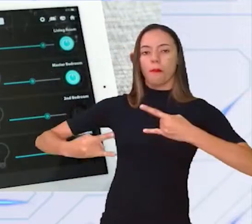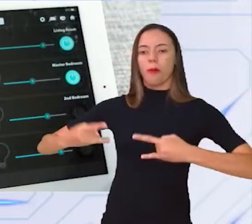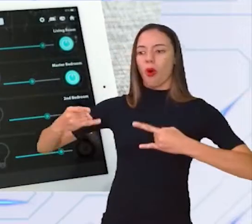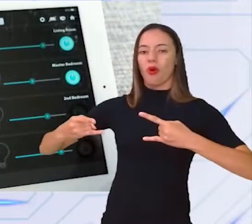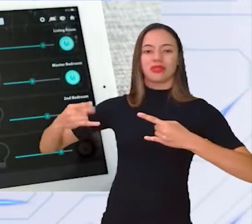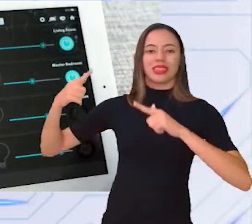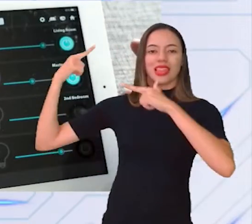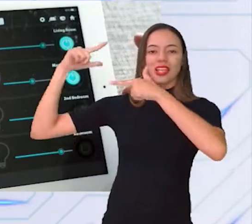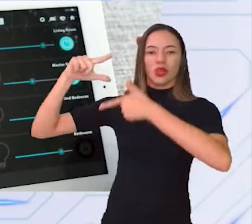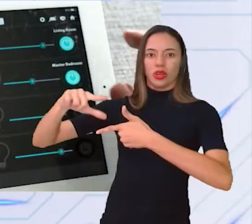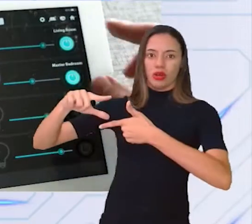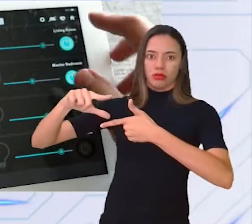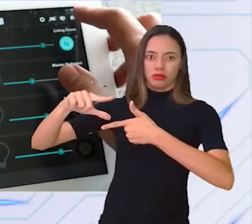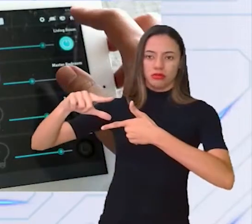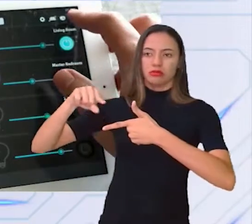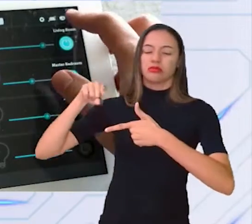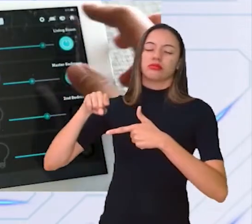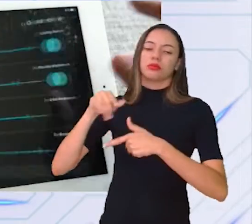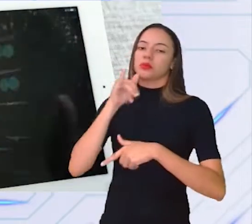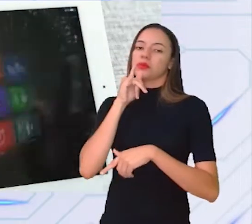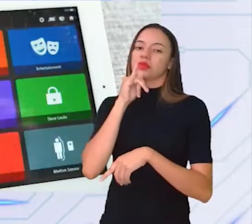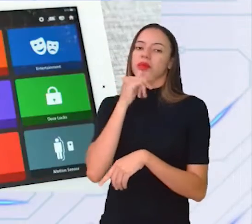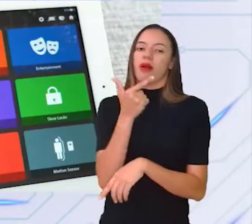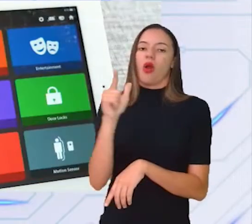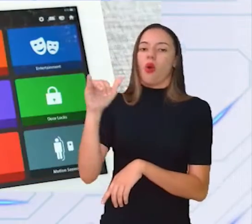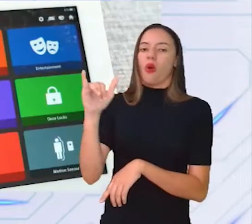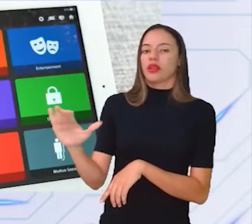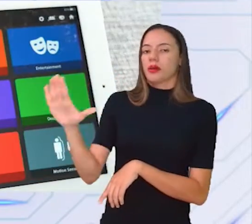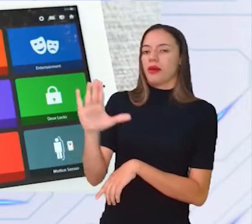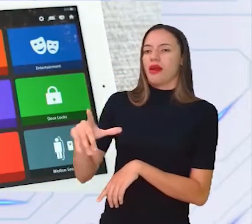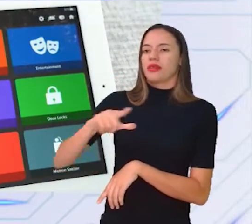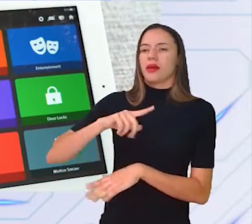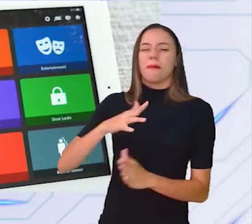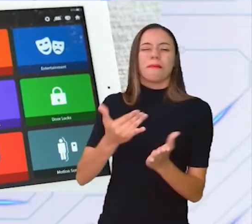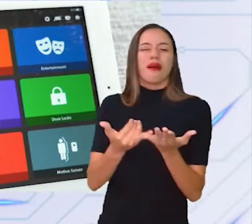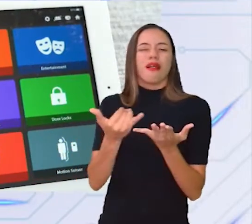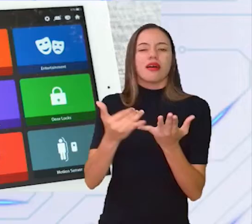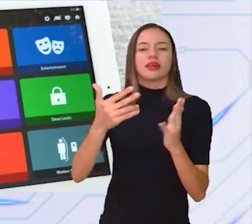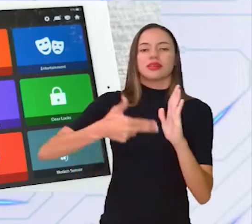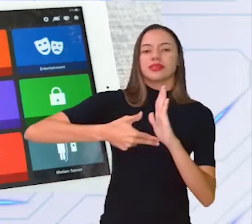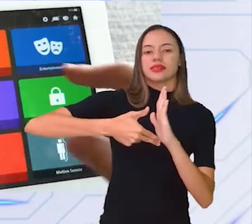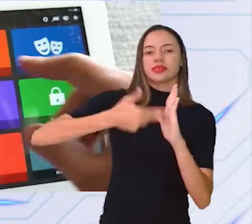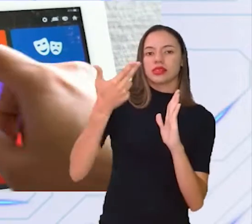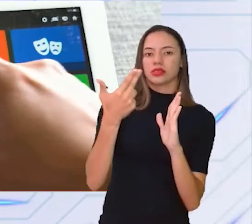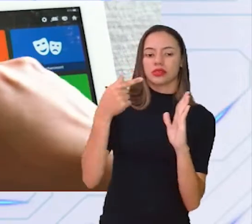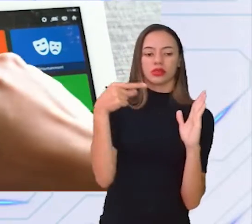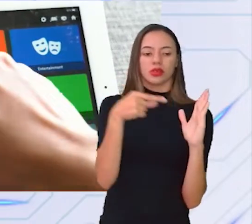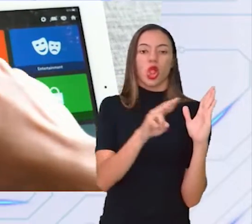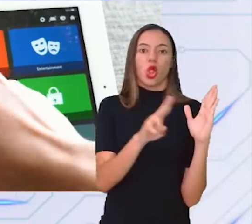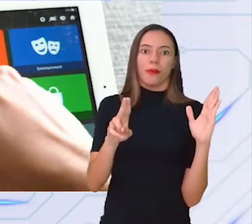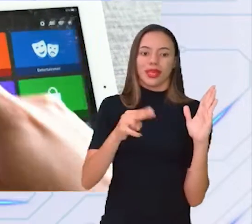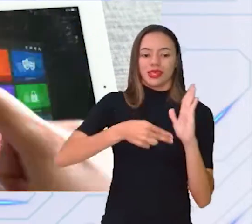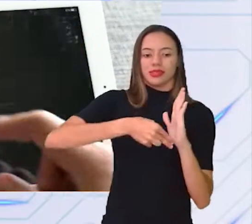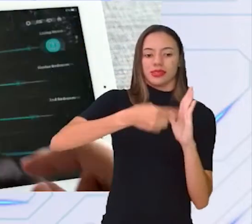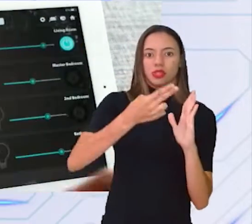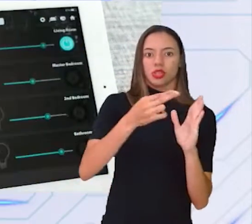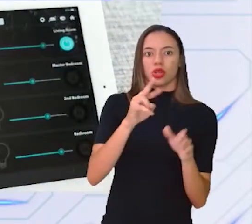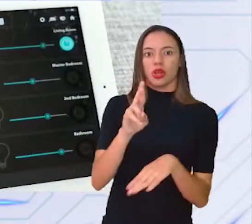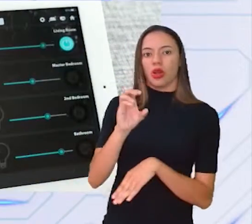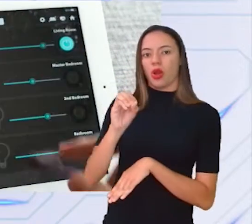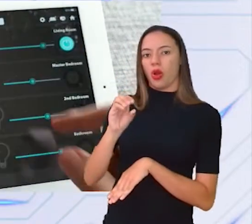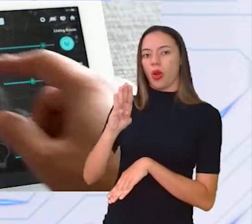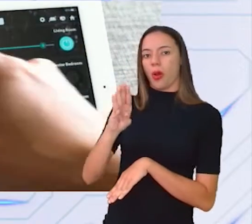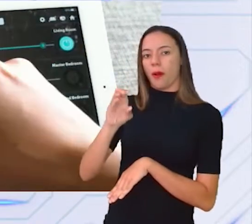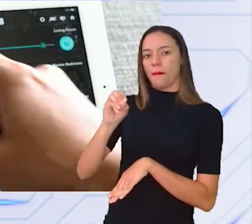programado, né? Você tem aquela outra imagem ali que é como se fosse uma cirurgia, chamado de cirurgia